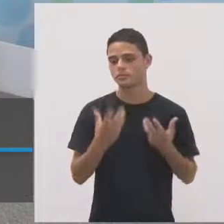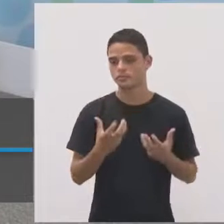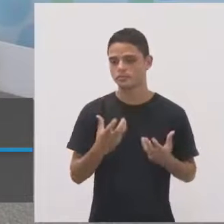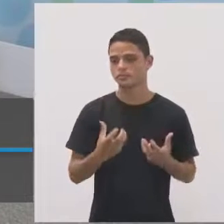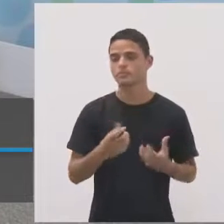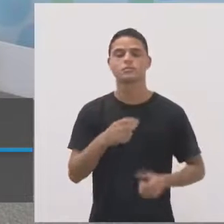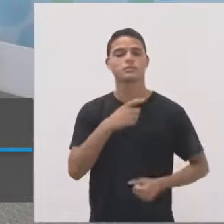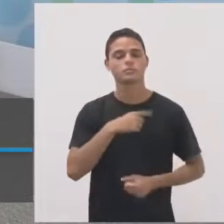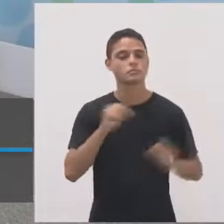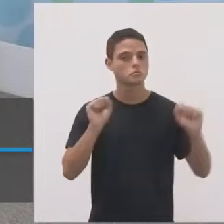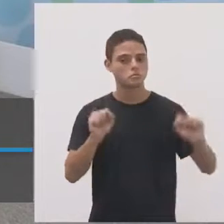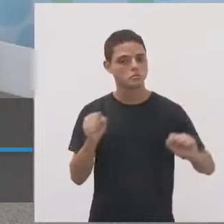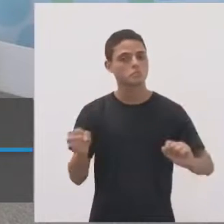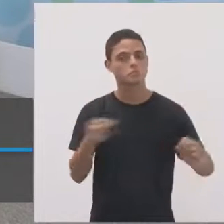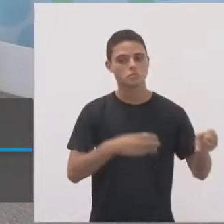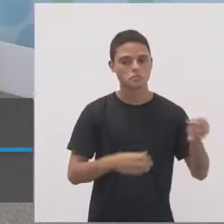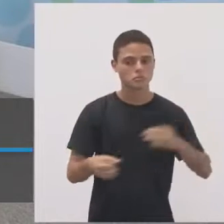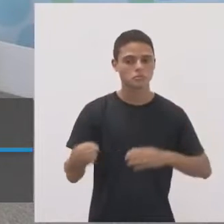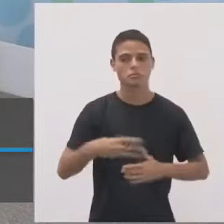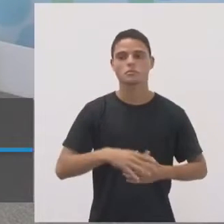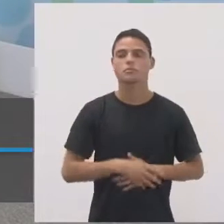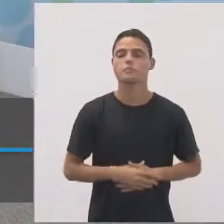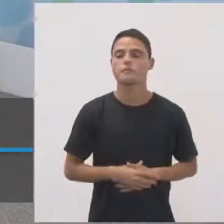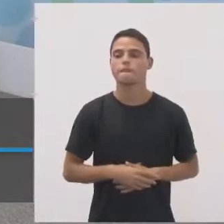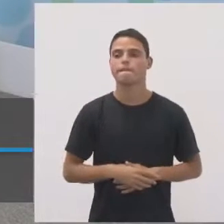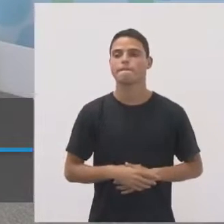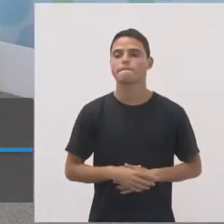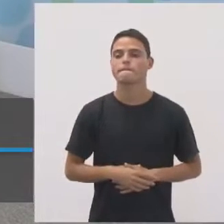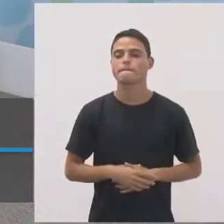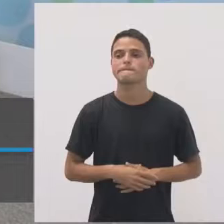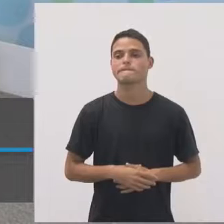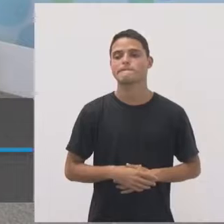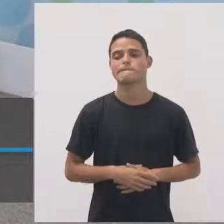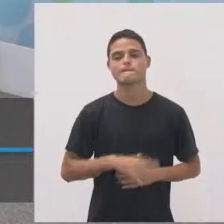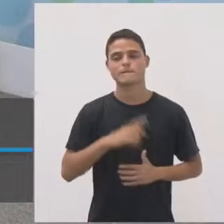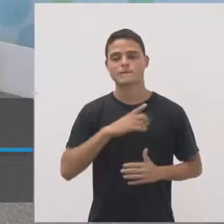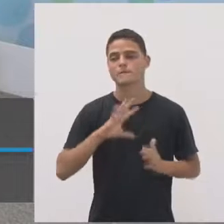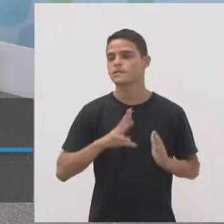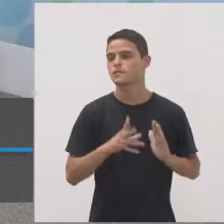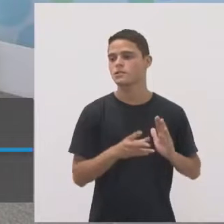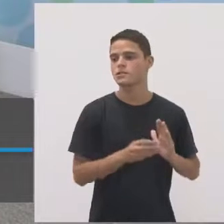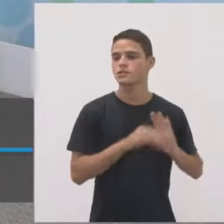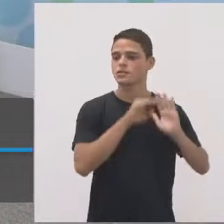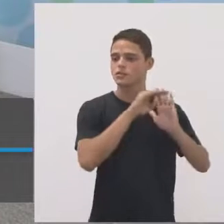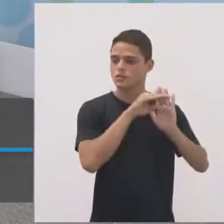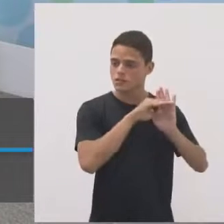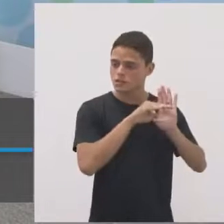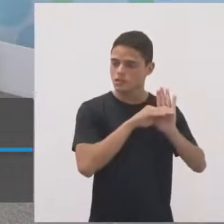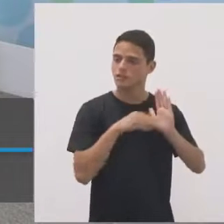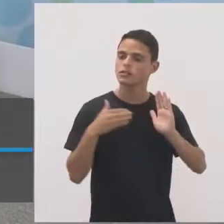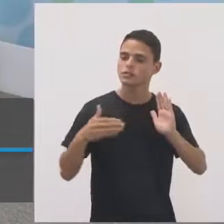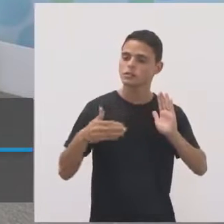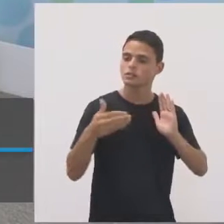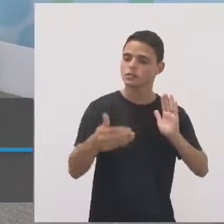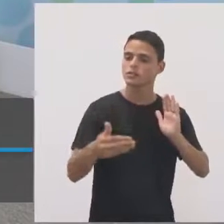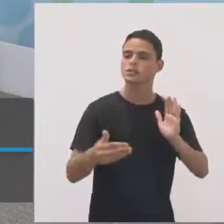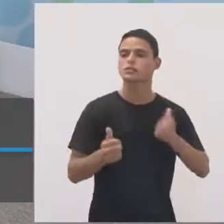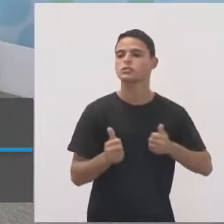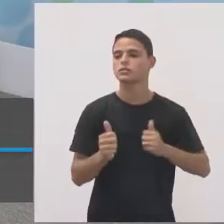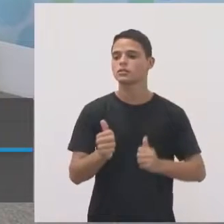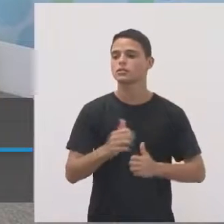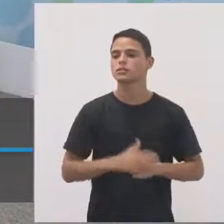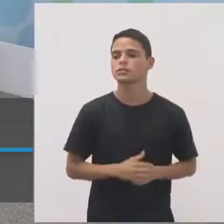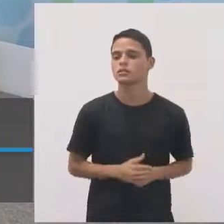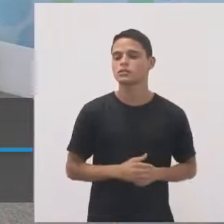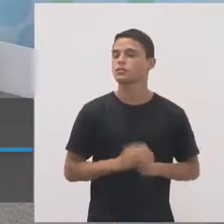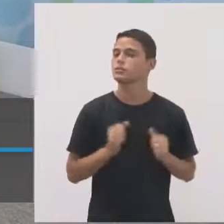pode atualizar o seu Windows 10 para o 11, tá? Então, tem todo o manual, tem todos os passo a passo para vocês seguirem, tá bom?